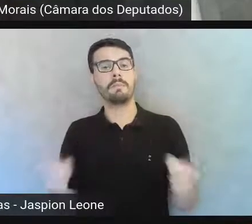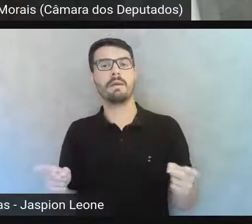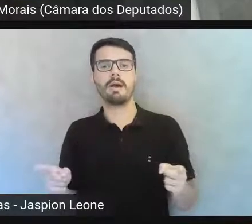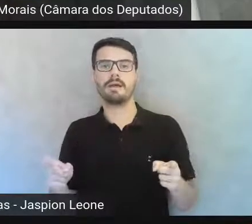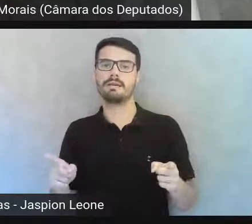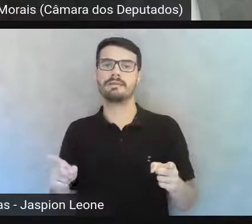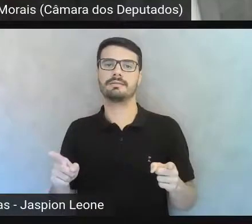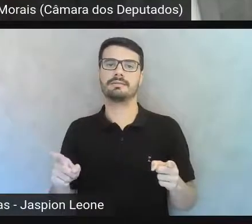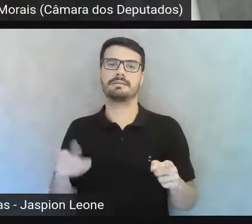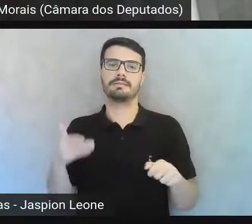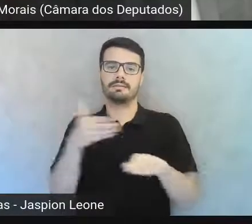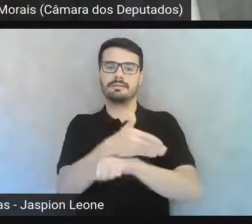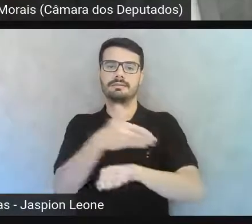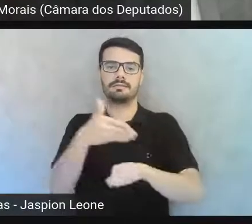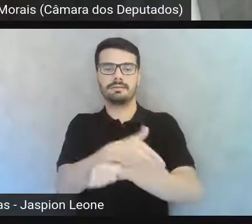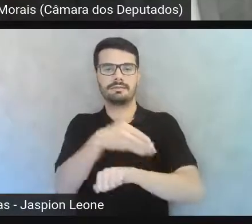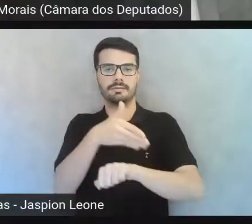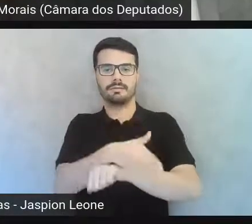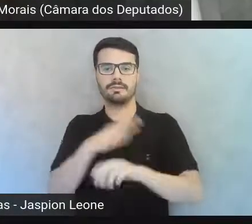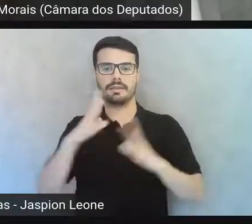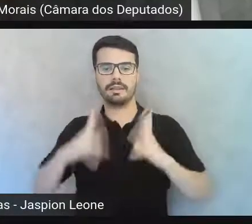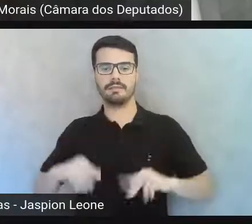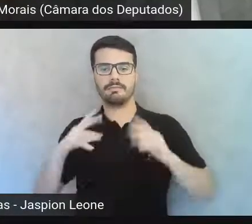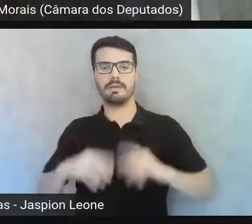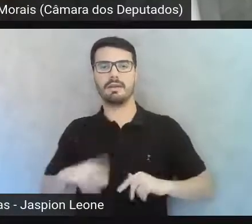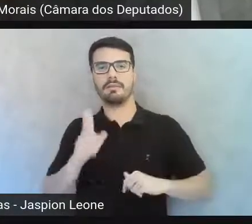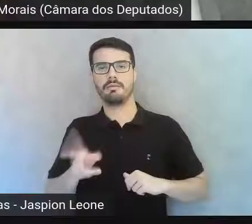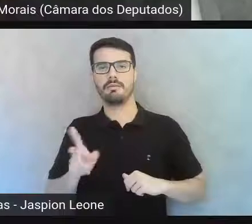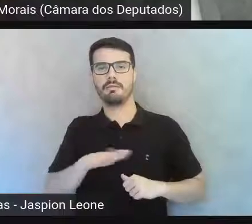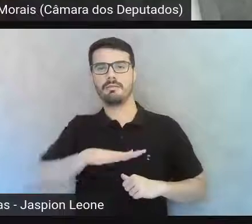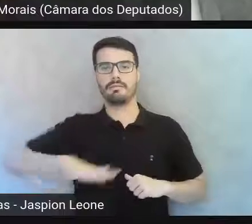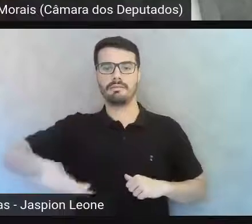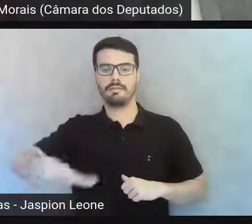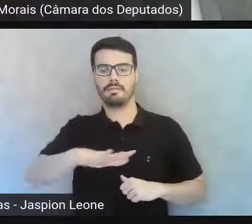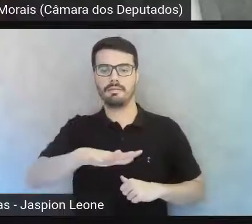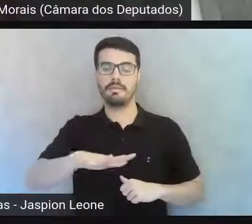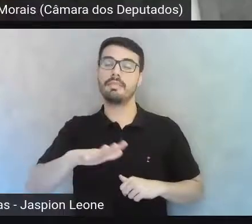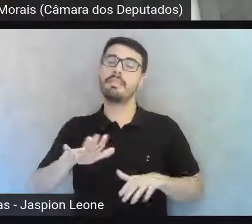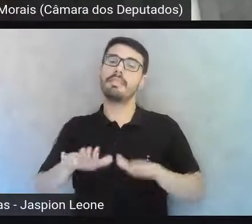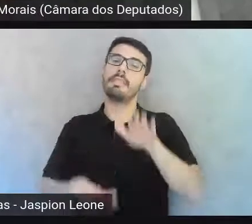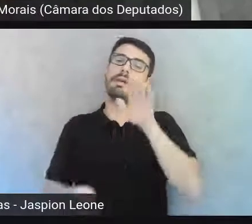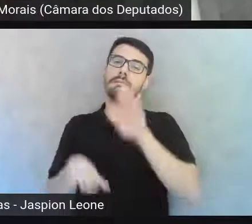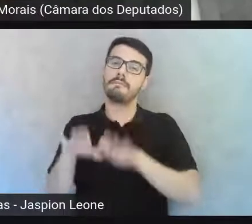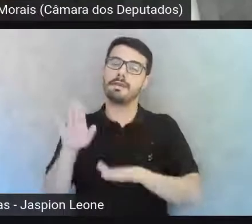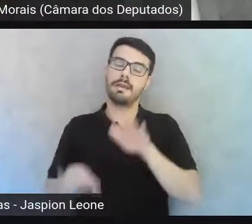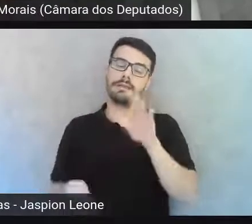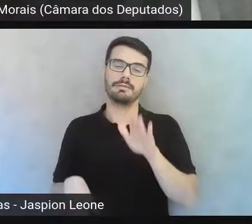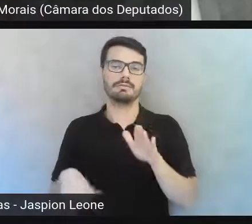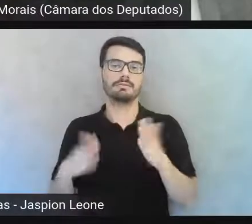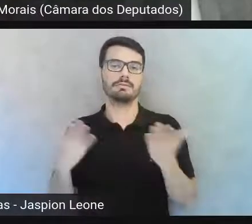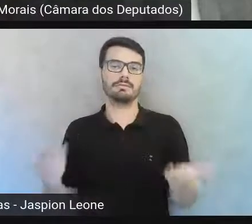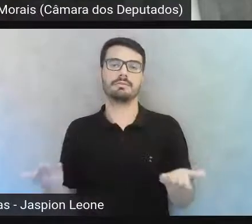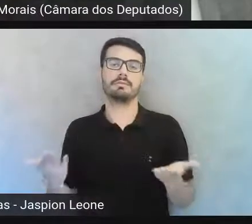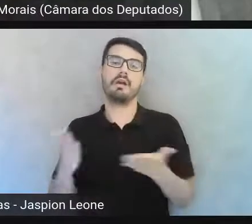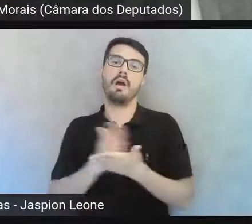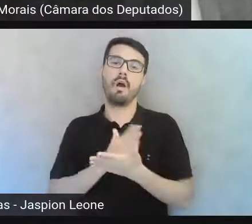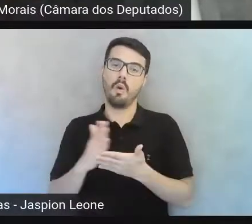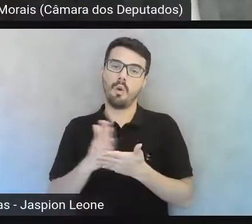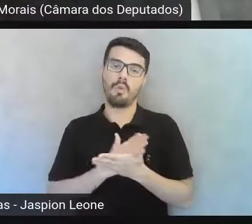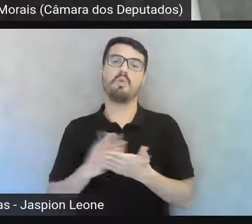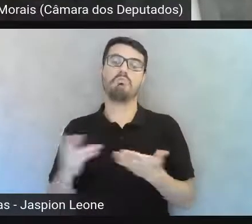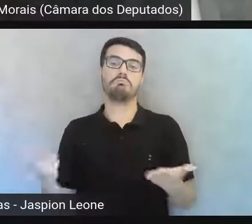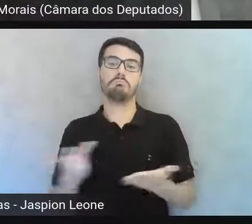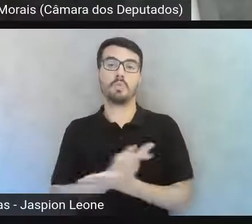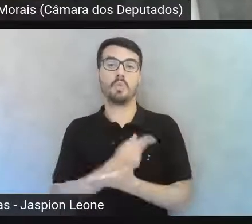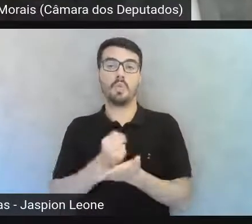vezes limpando a mesma área, a depender do tipo de serviço. Então, em alguns casos, pode ser que o